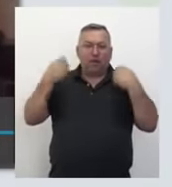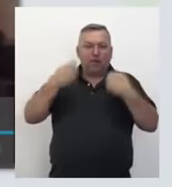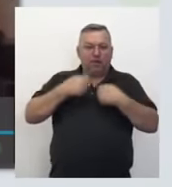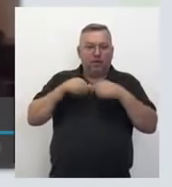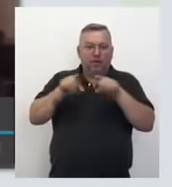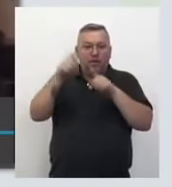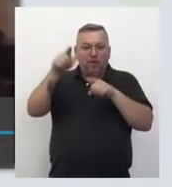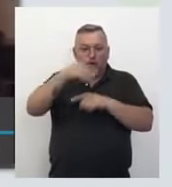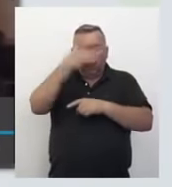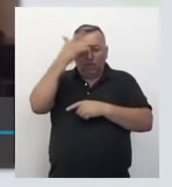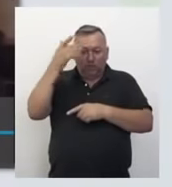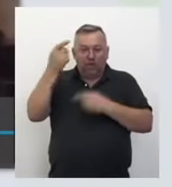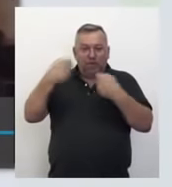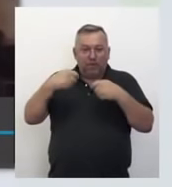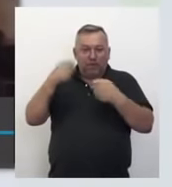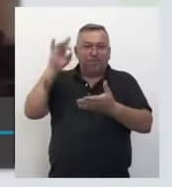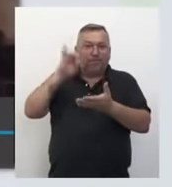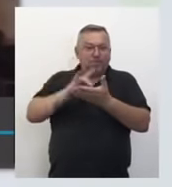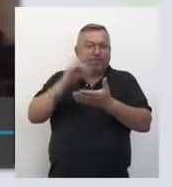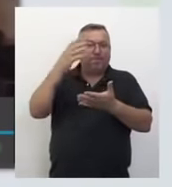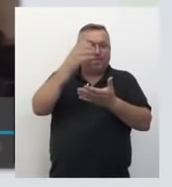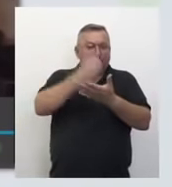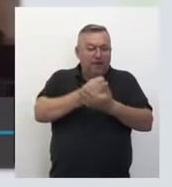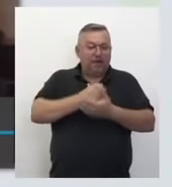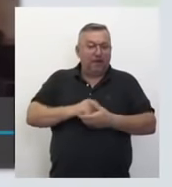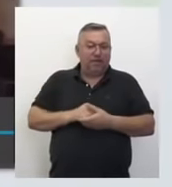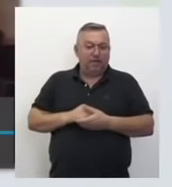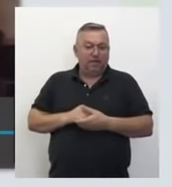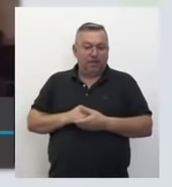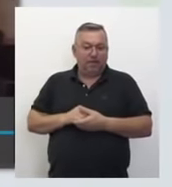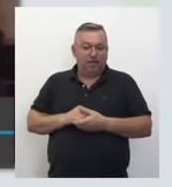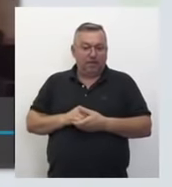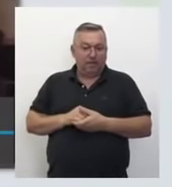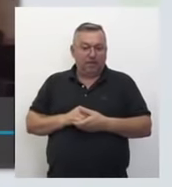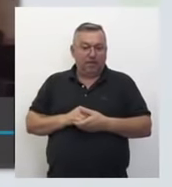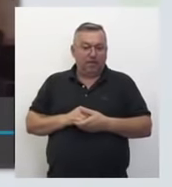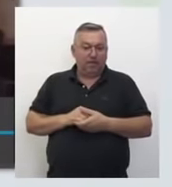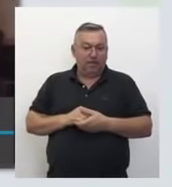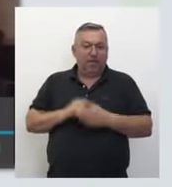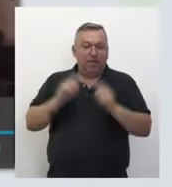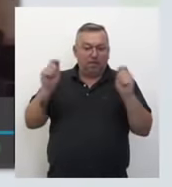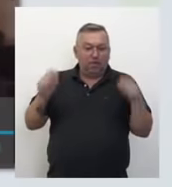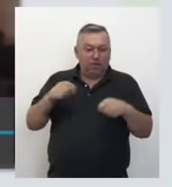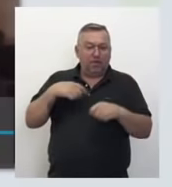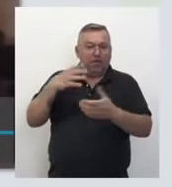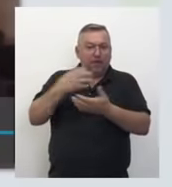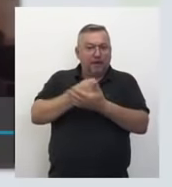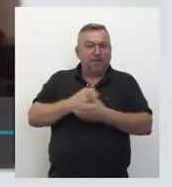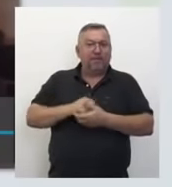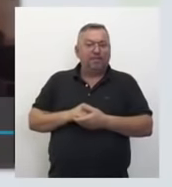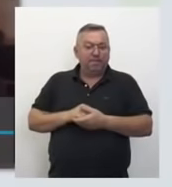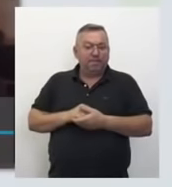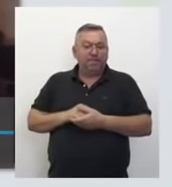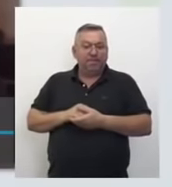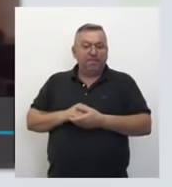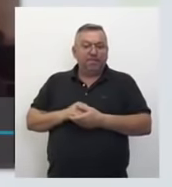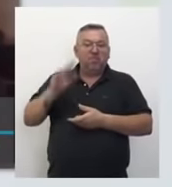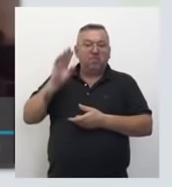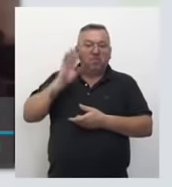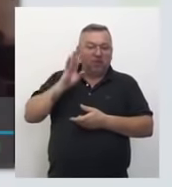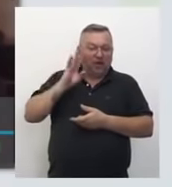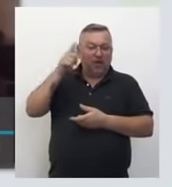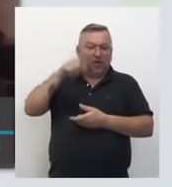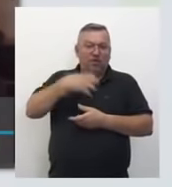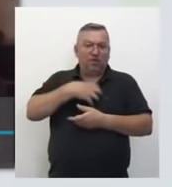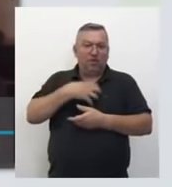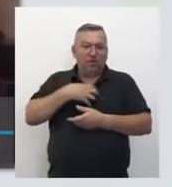que outras pessoas que realmente precisam, né, também desses itens, elas possam tê-los. Isso seria uma coisa bem legal também, uma outra forma